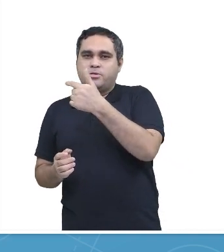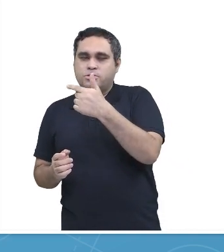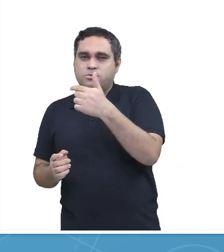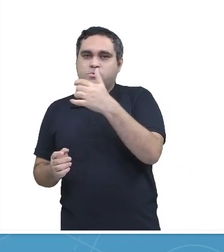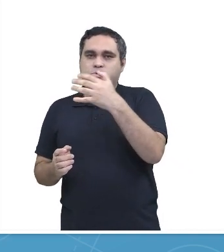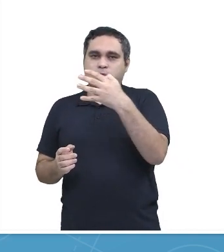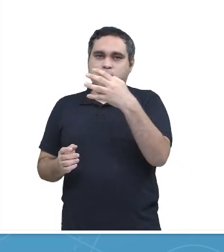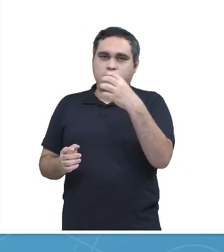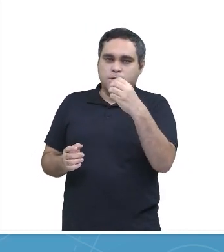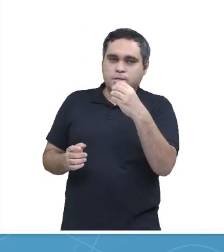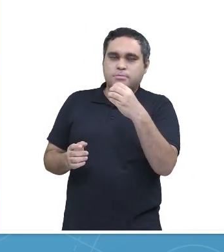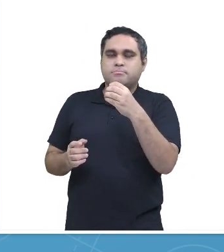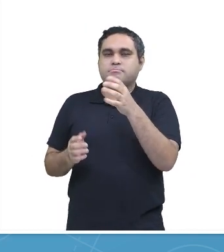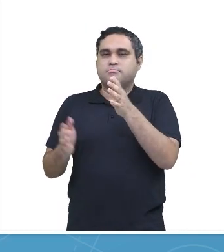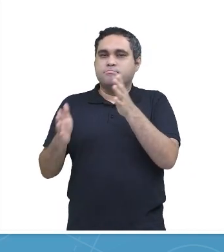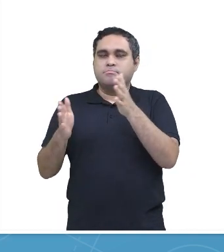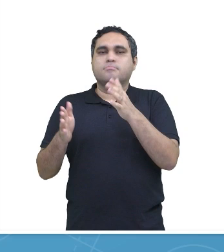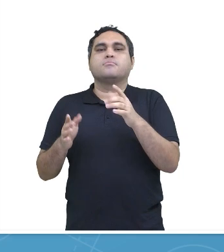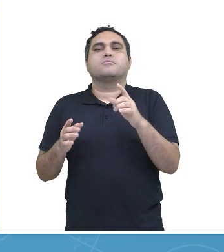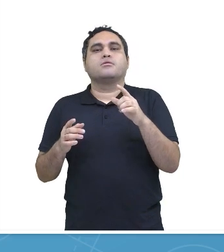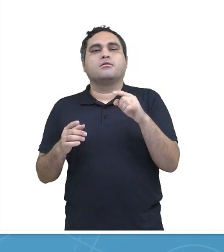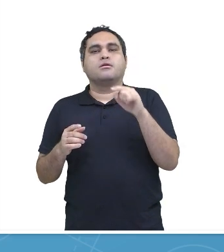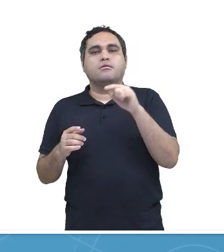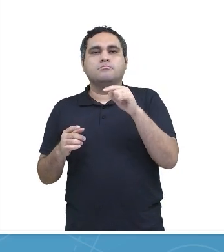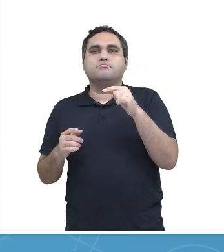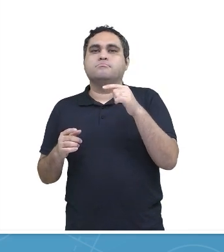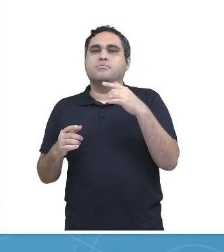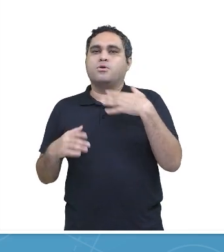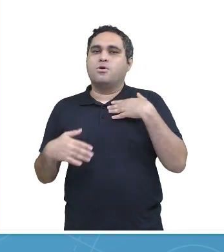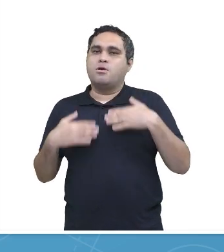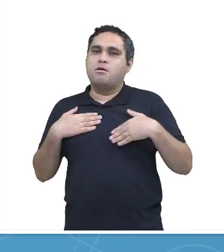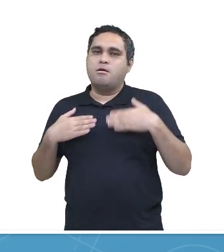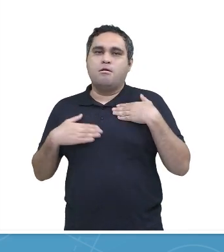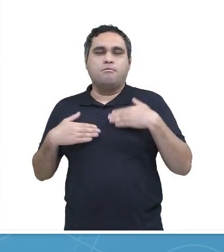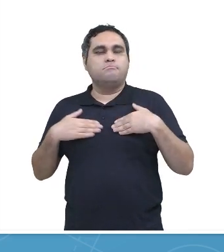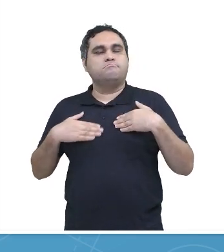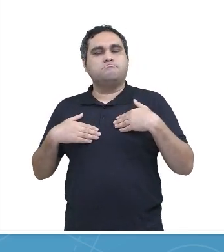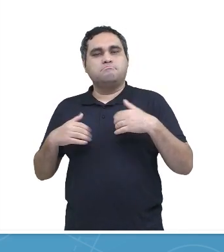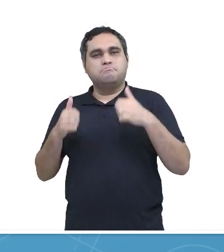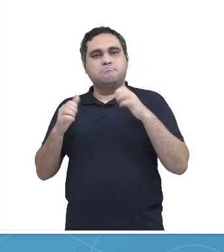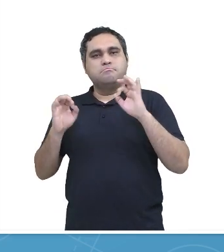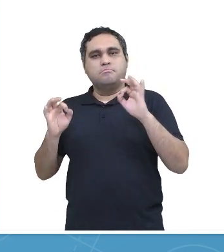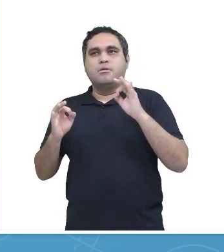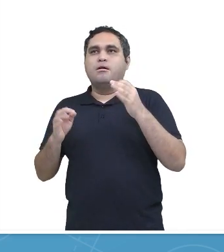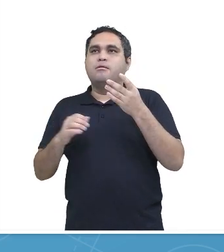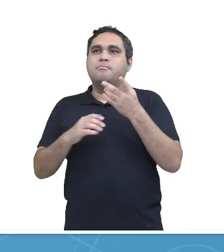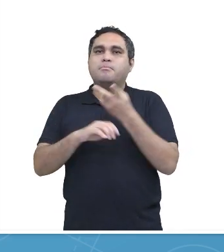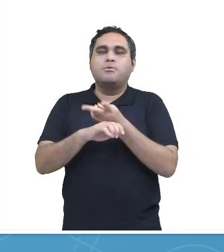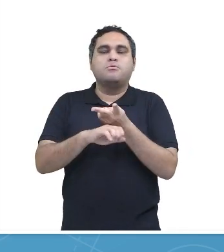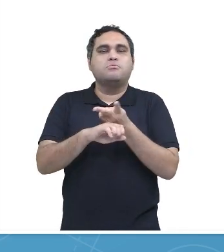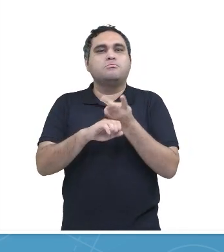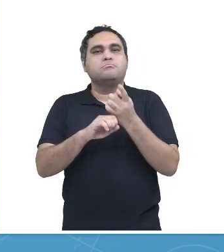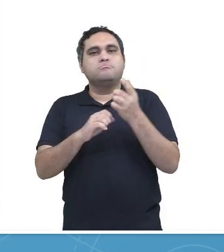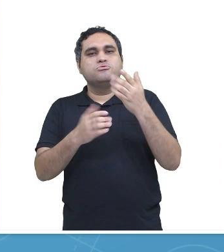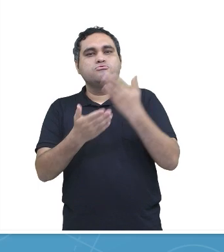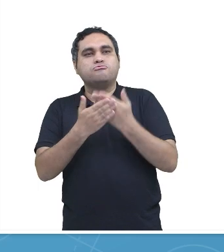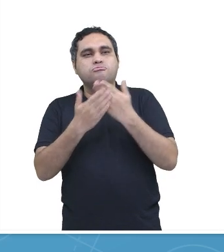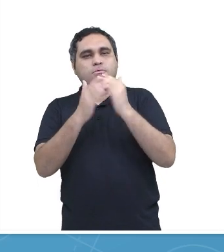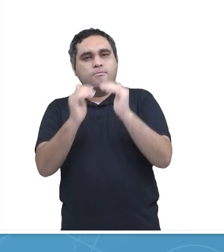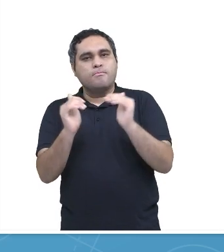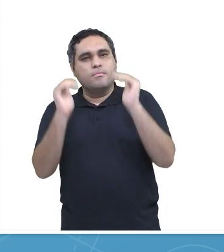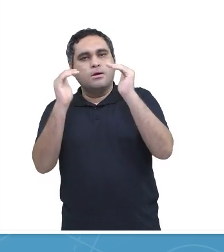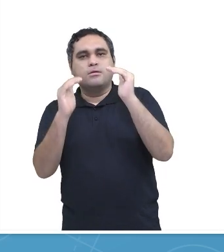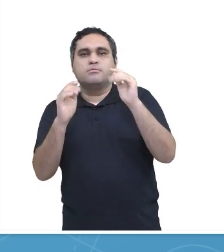energia, corpo maduro fisicamente, em busca de formação educacional, maior cuidado com a saúde física, mais